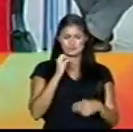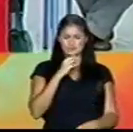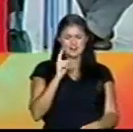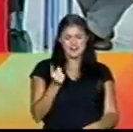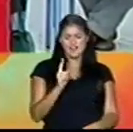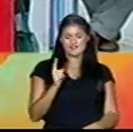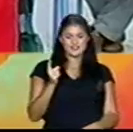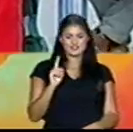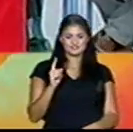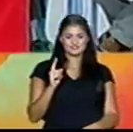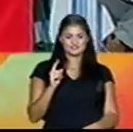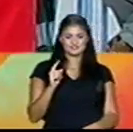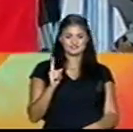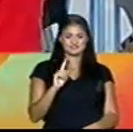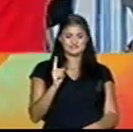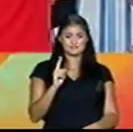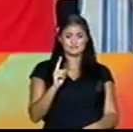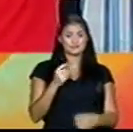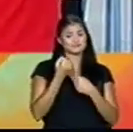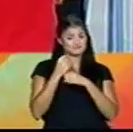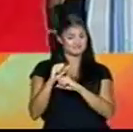não, porque senão estava demitida. Não é?